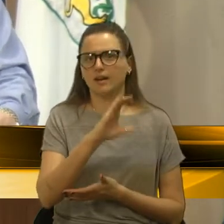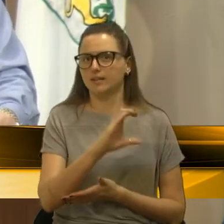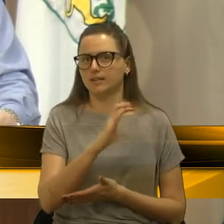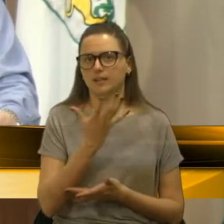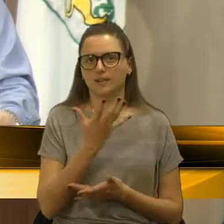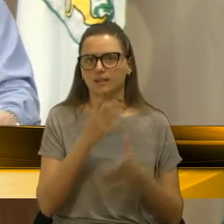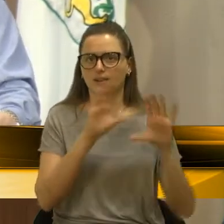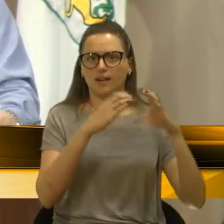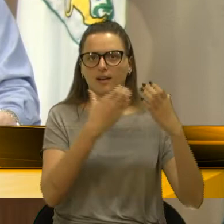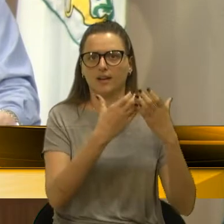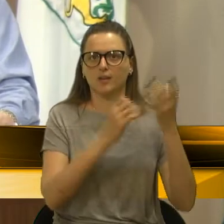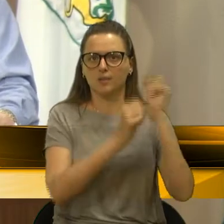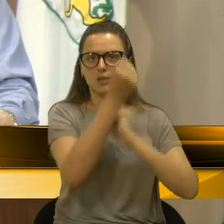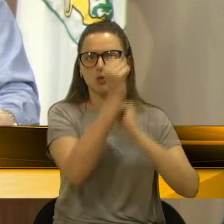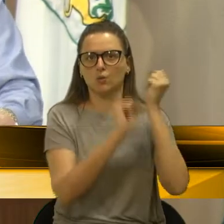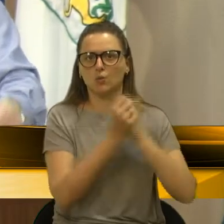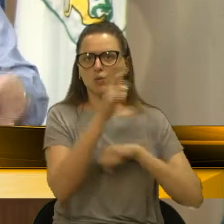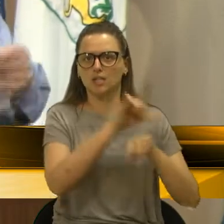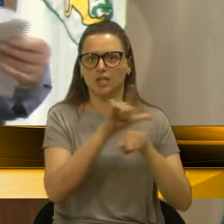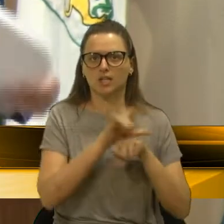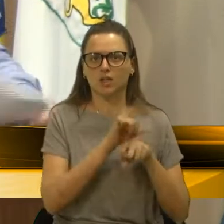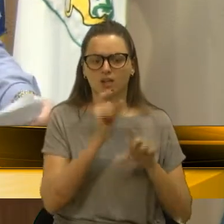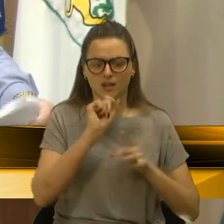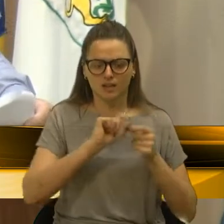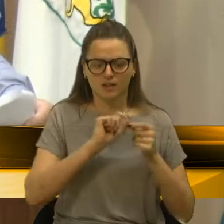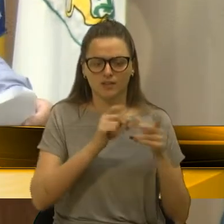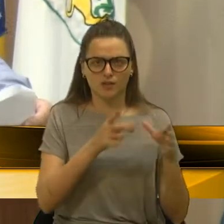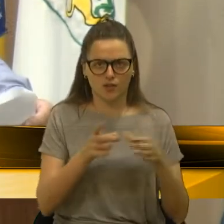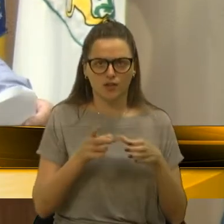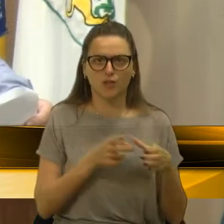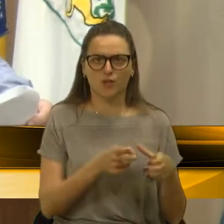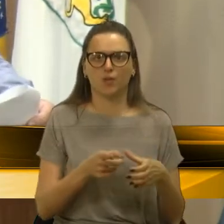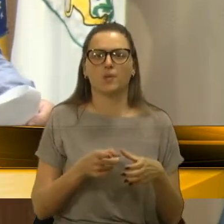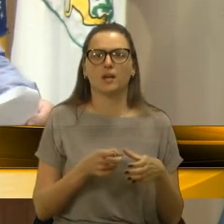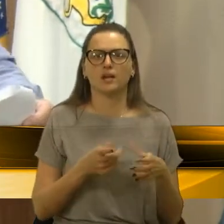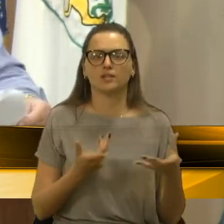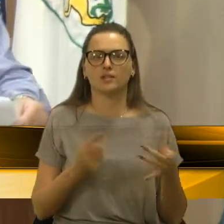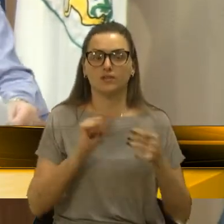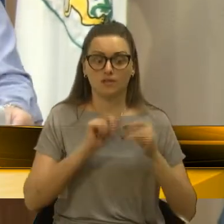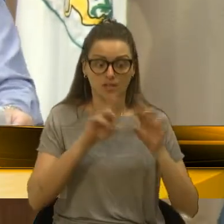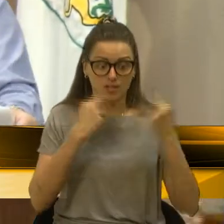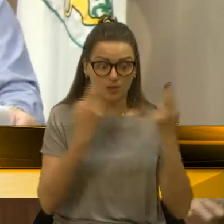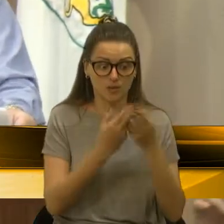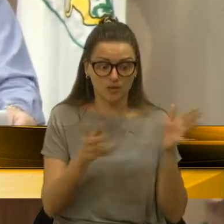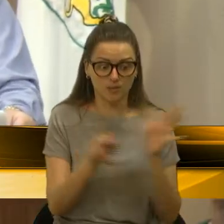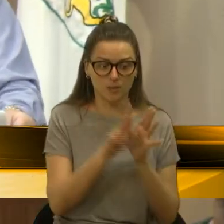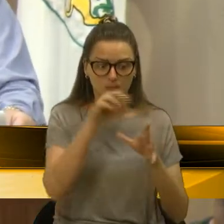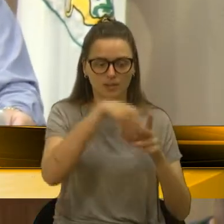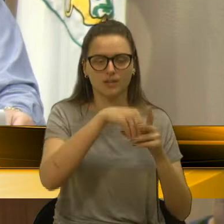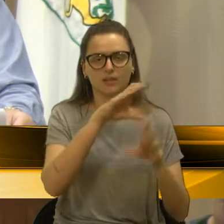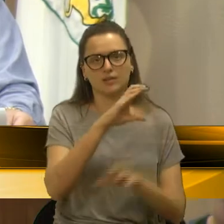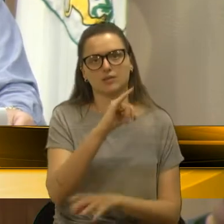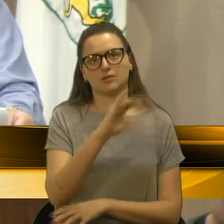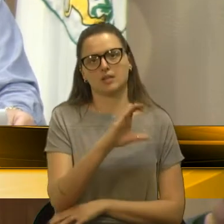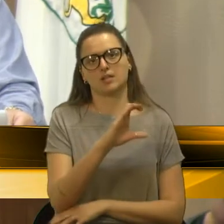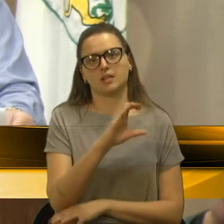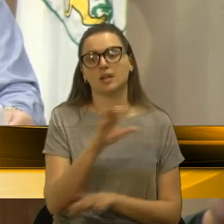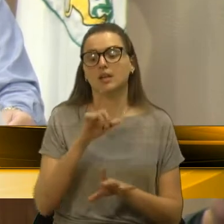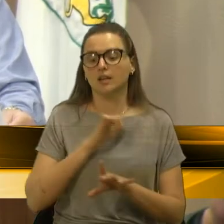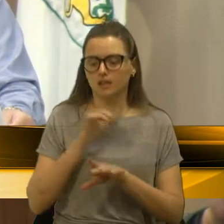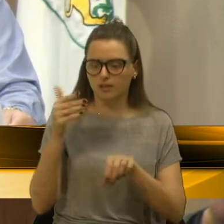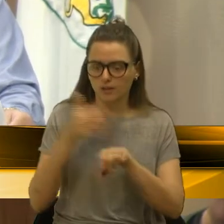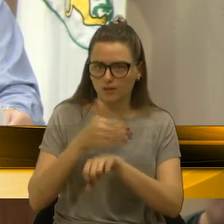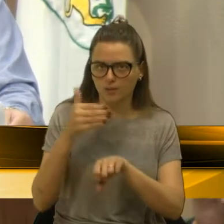Indústria e Comércio. Fizemos uma audiência na própria SIC, tá? Uma audiência na própria SIC, e com a